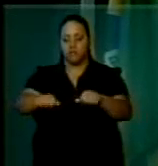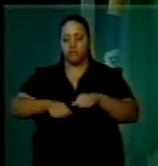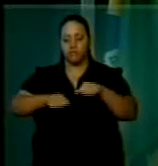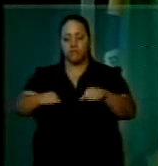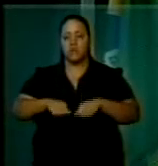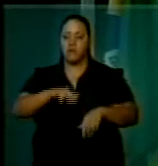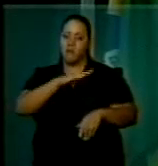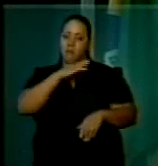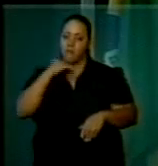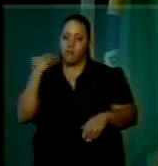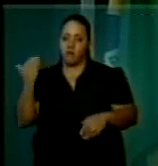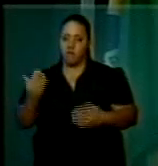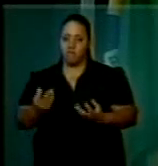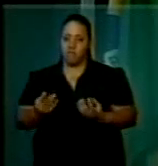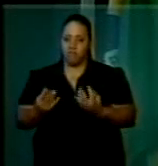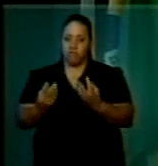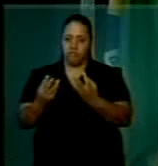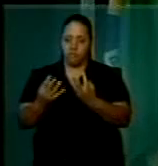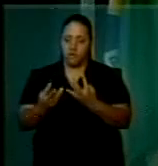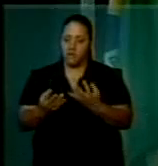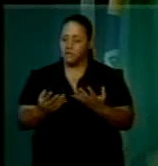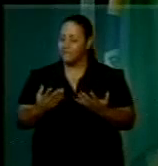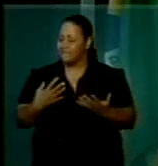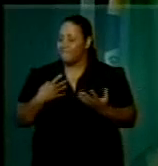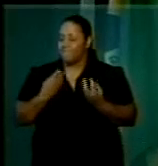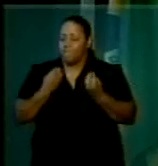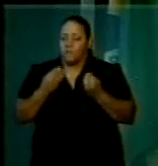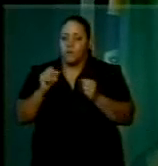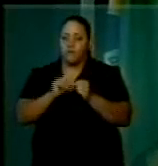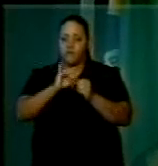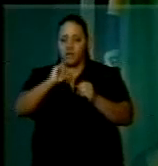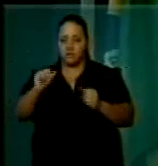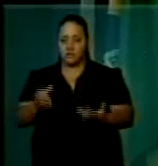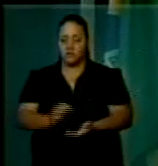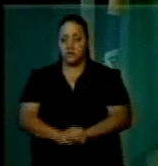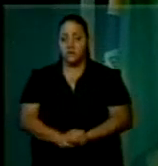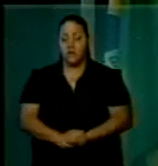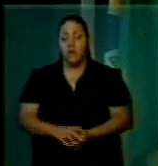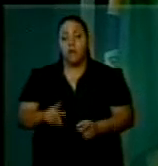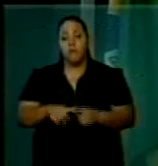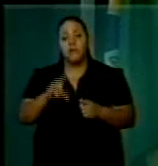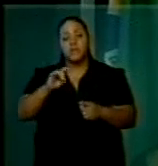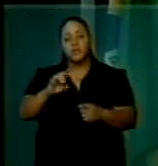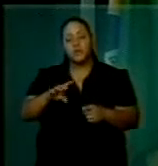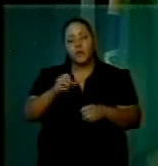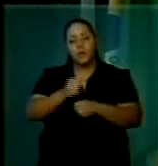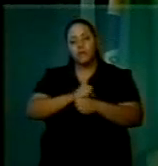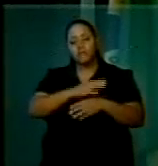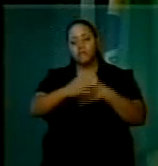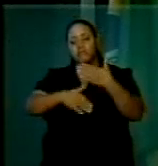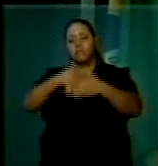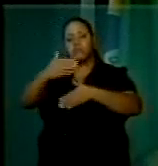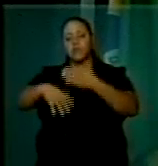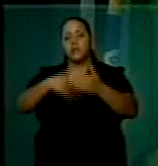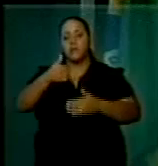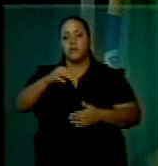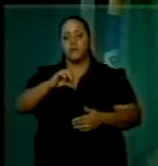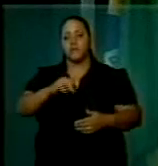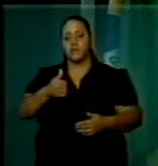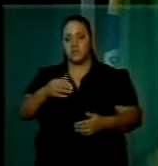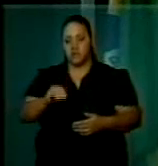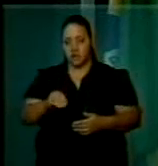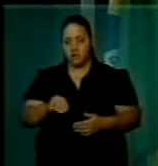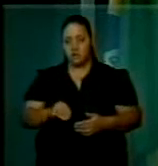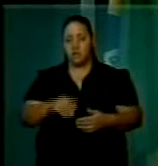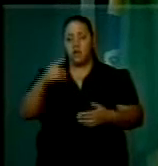carbonizadas, num ato totalmente desumano. Porém, somente no ano de 1910, durante uma conferência